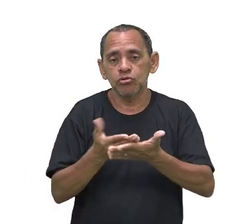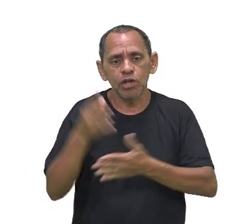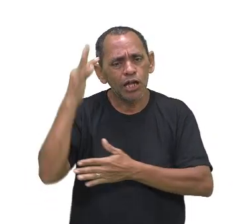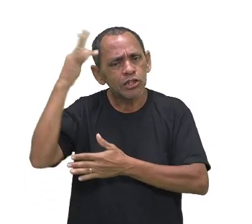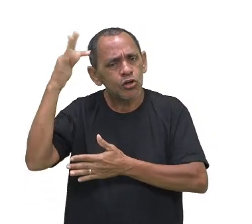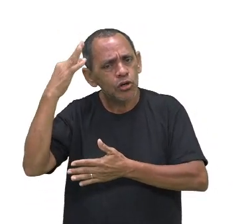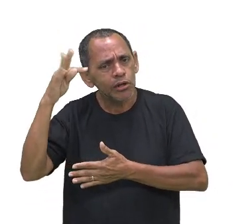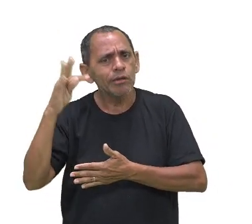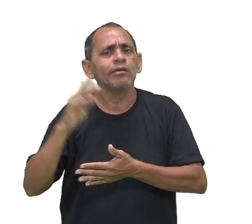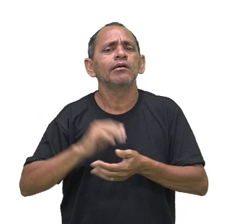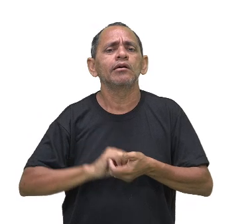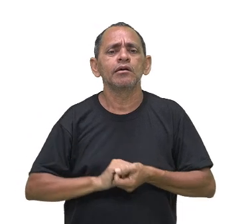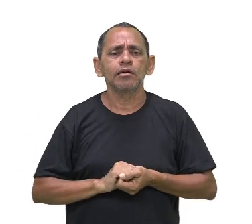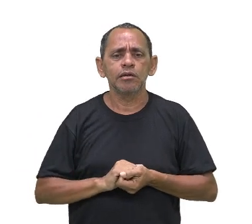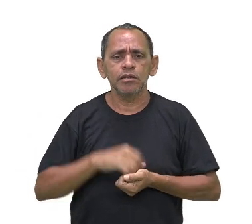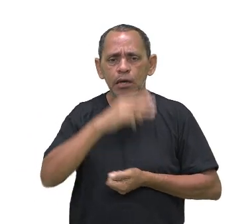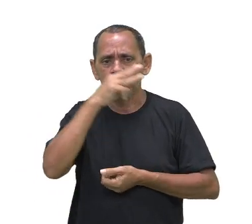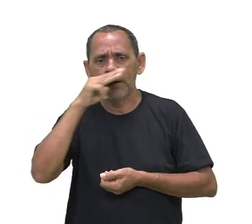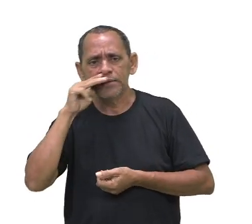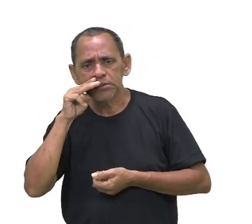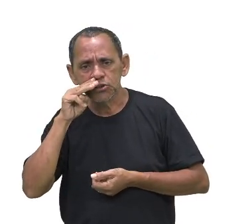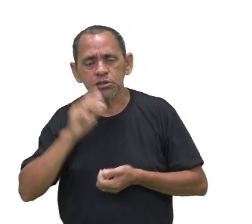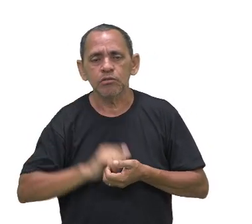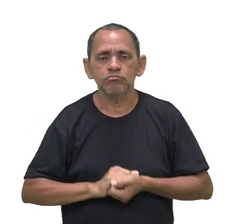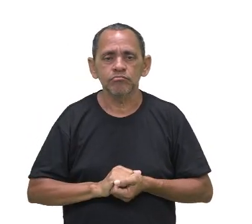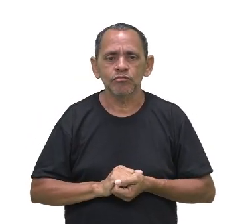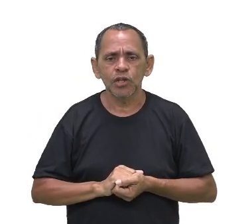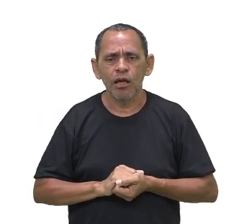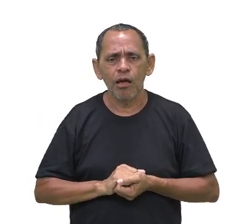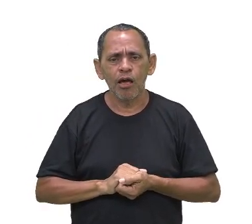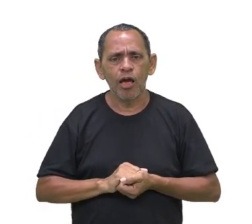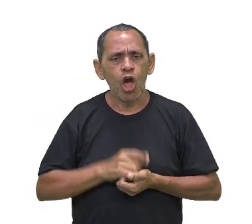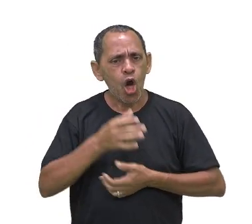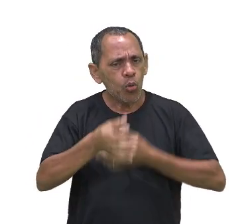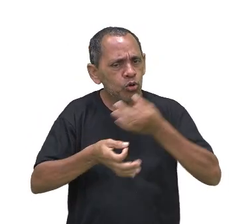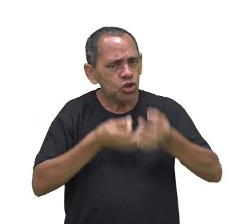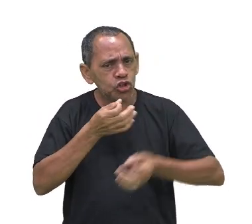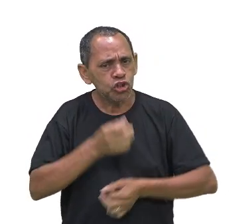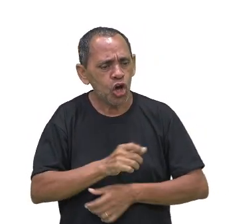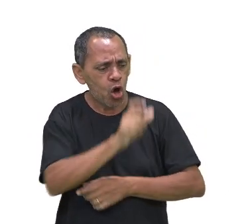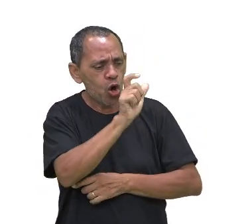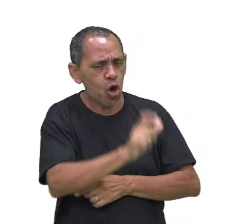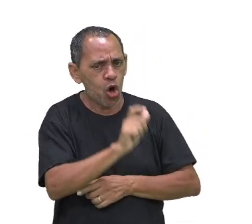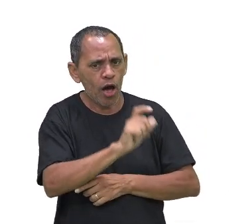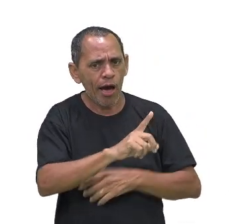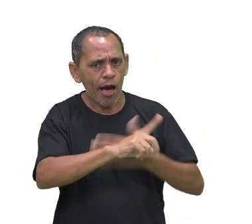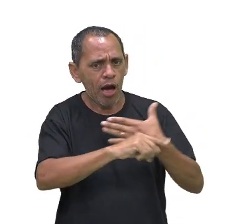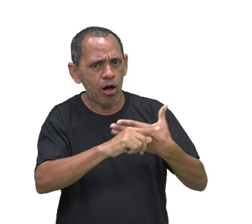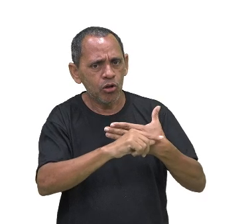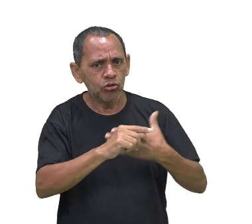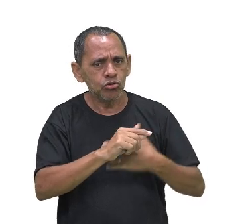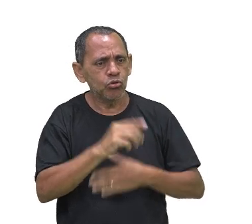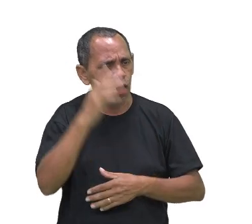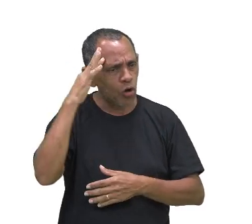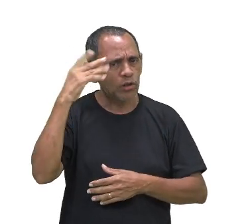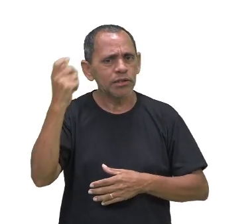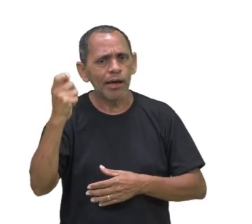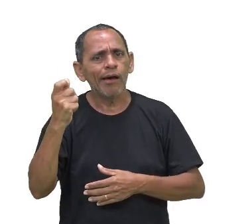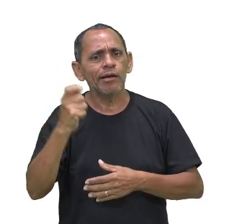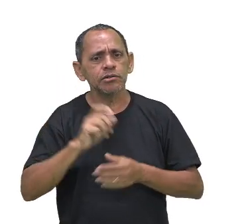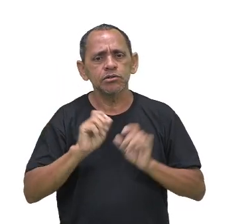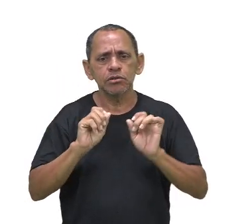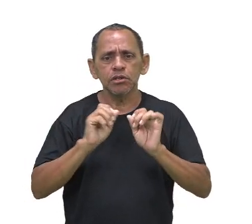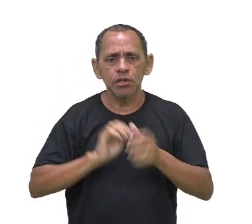marxistas. Para Marx, as transformações dialéticas ocorrem na história a partir